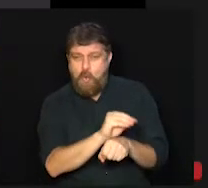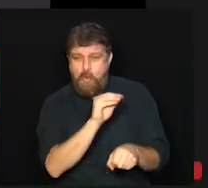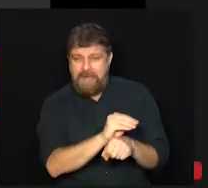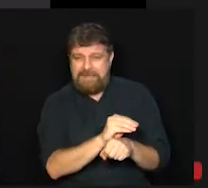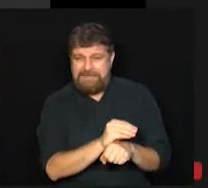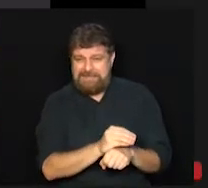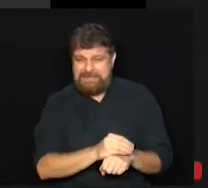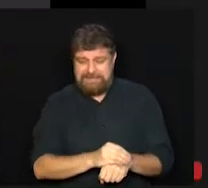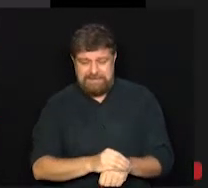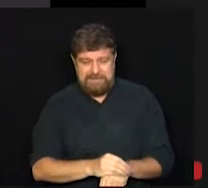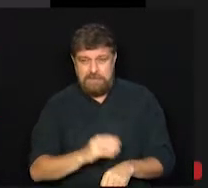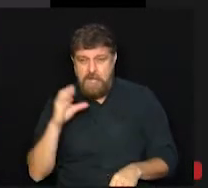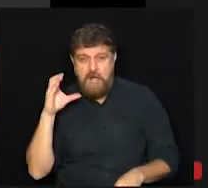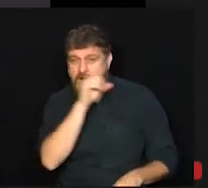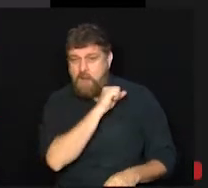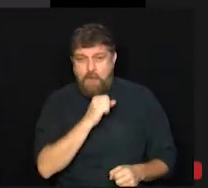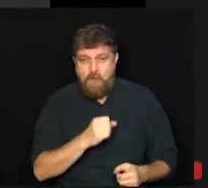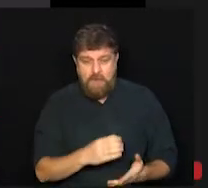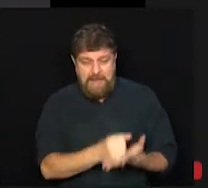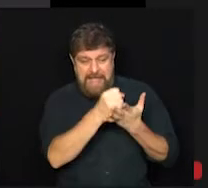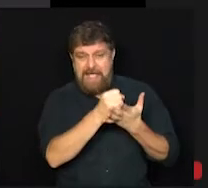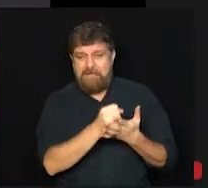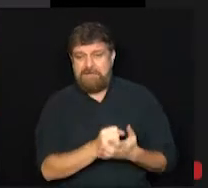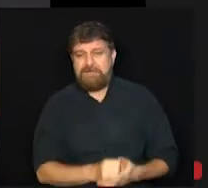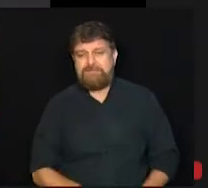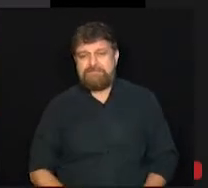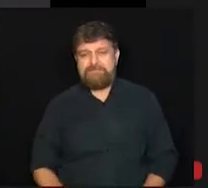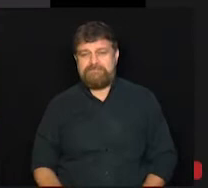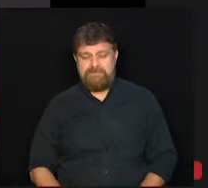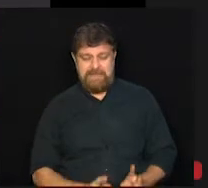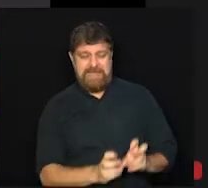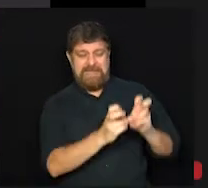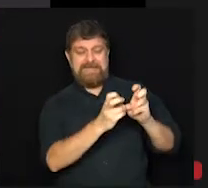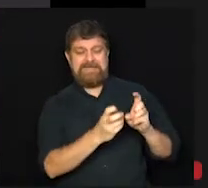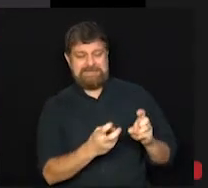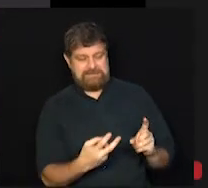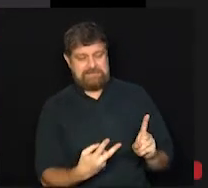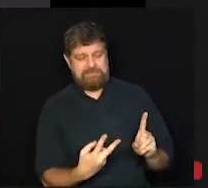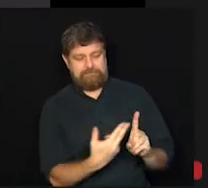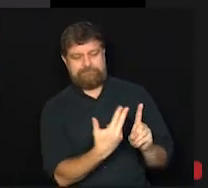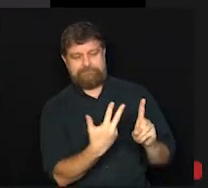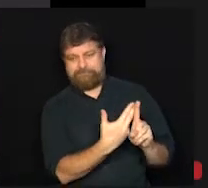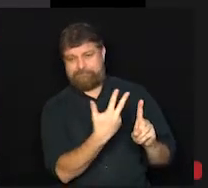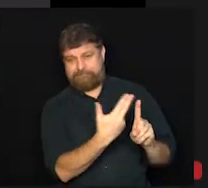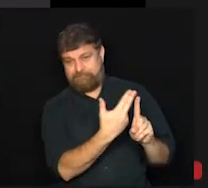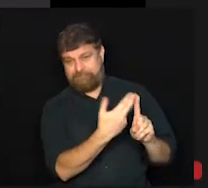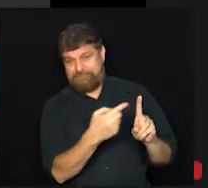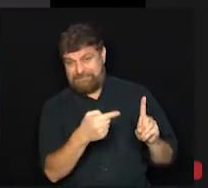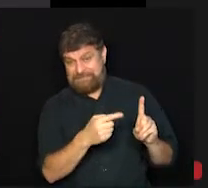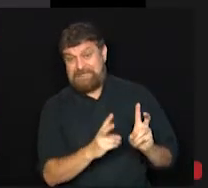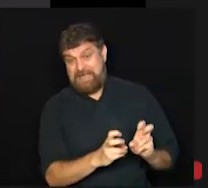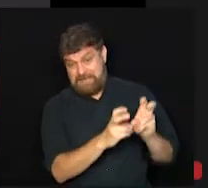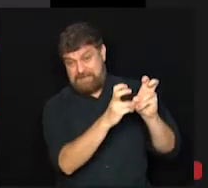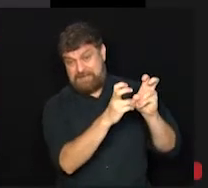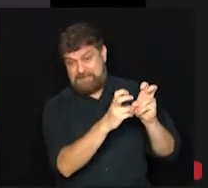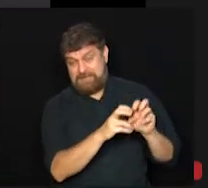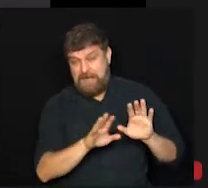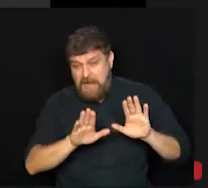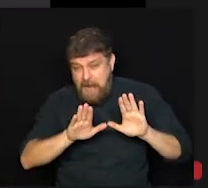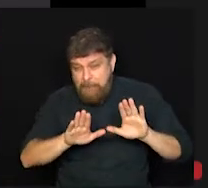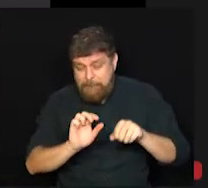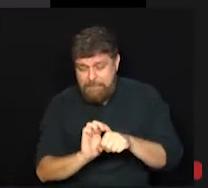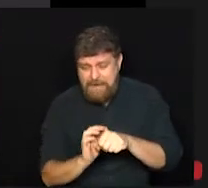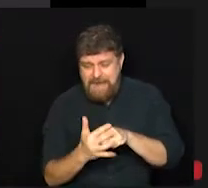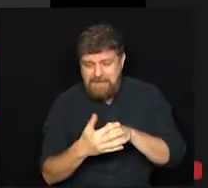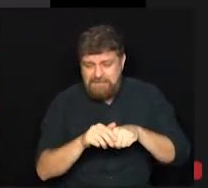de emergência, por exemplo, cirurgias de câncer, tratamento de câncer e tal, mas a realidade da